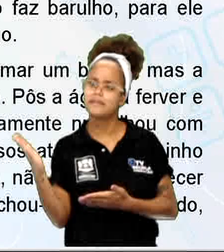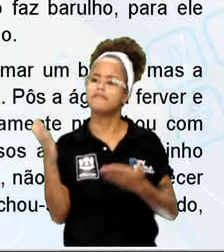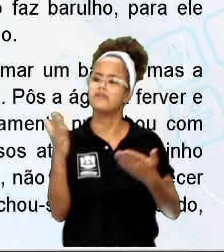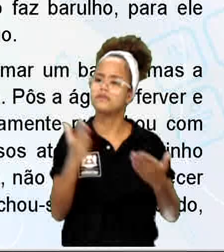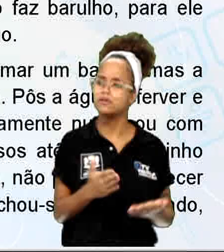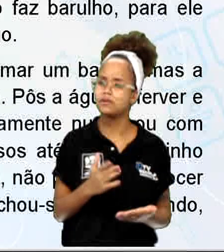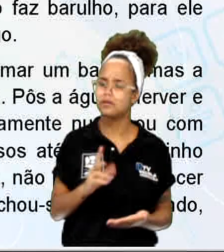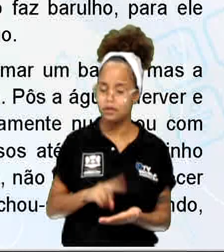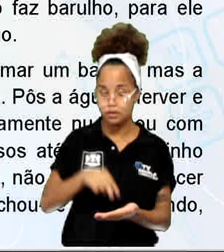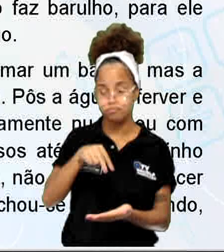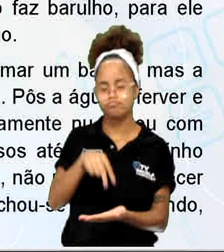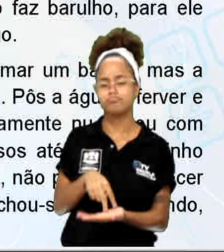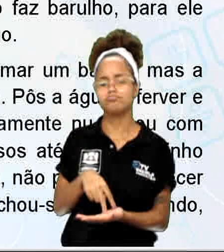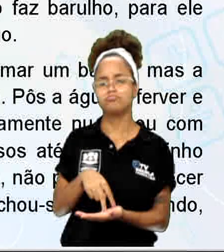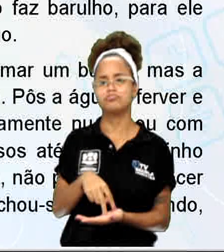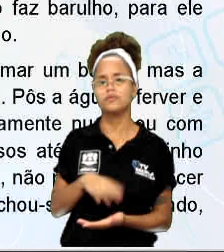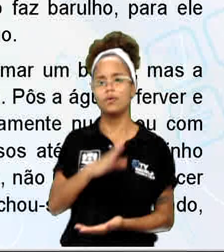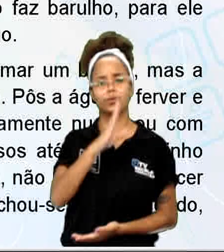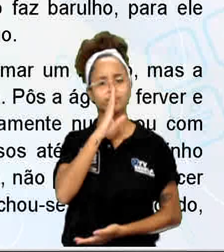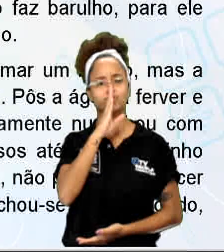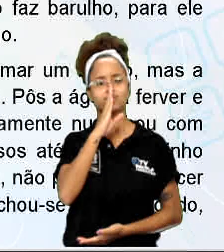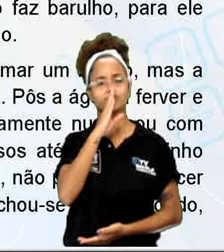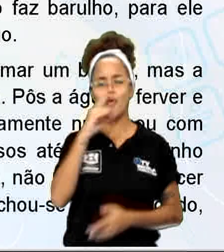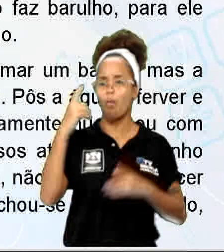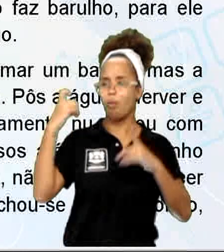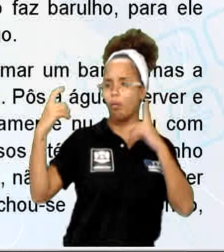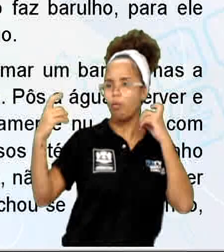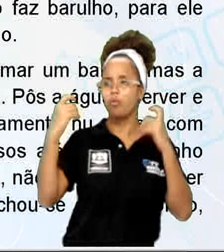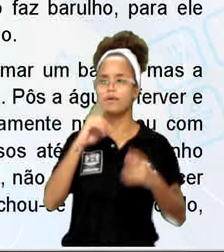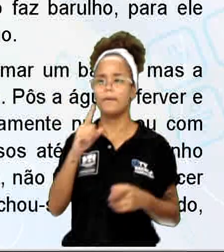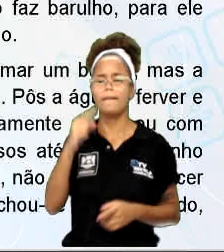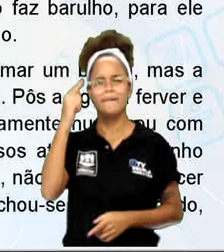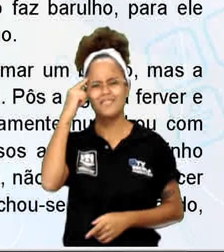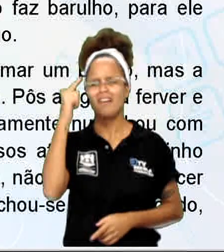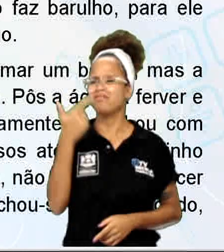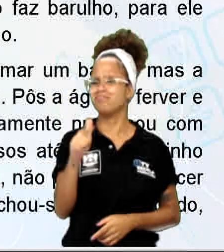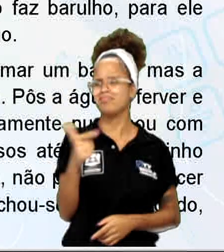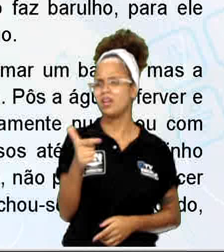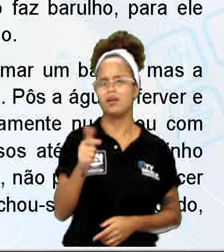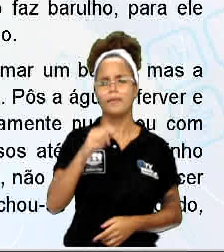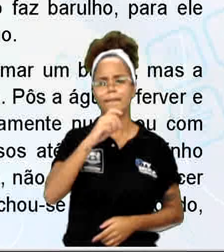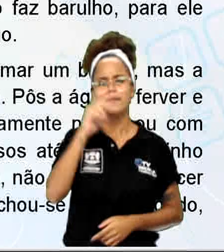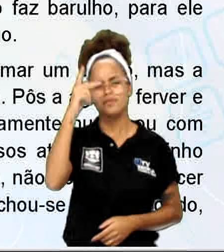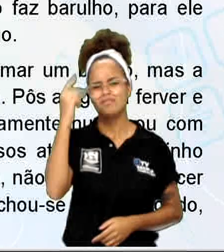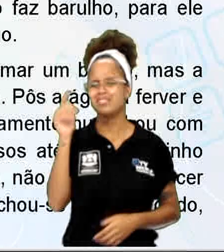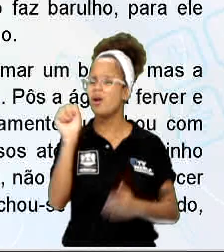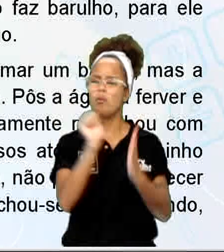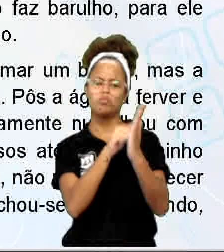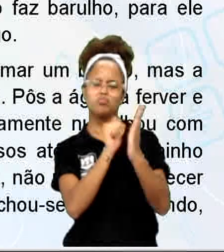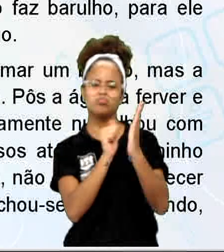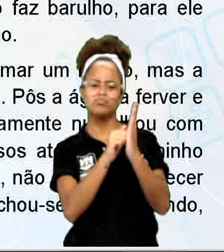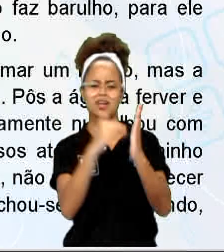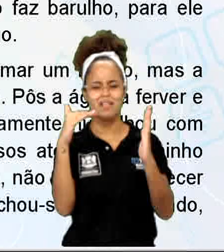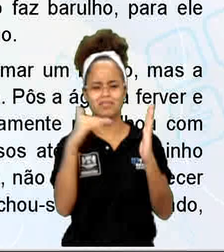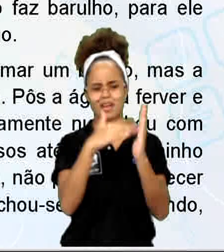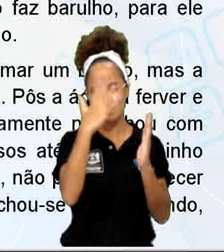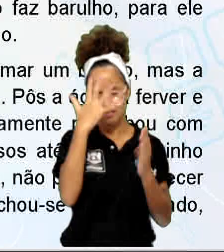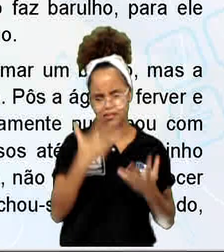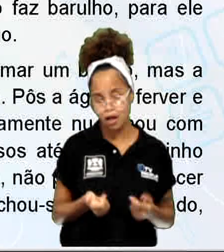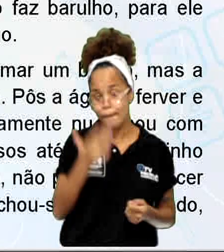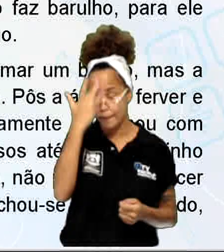gente fica quieto aqui dentro. Não faz barulho, para ele pensar que não tem ninguém. Deixa ele bater até cansar. Amanhã eu